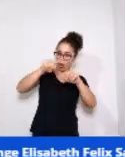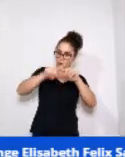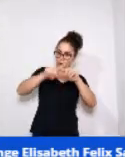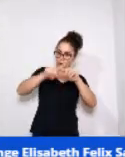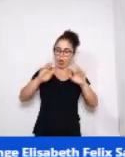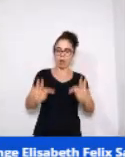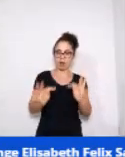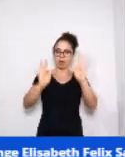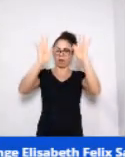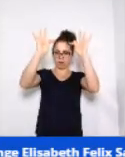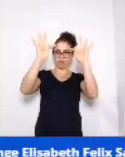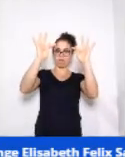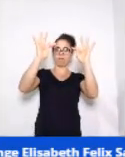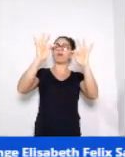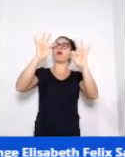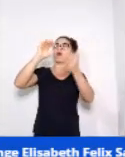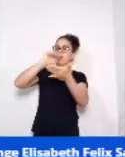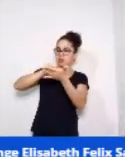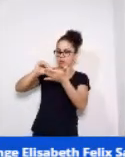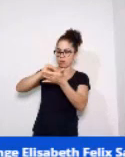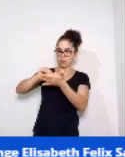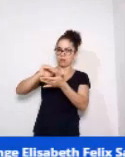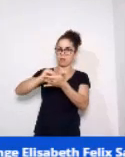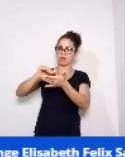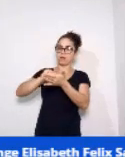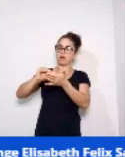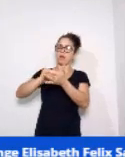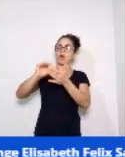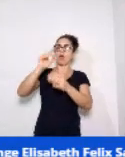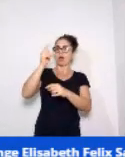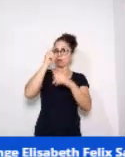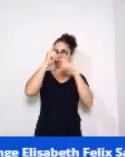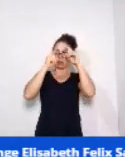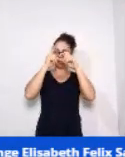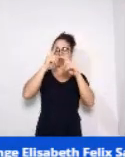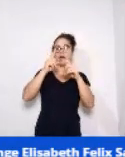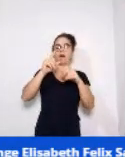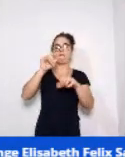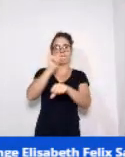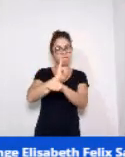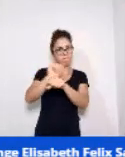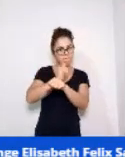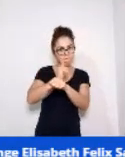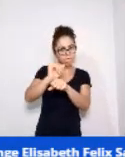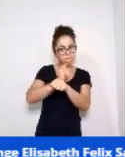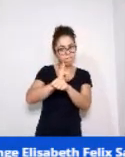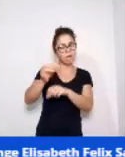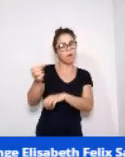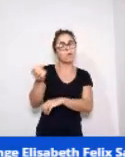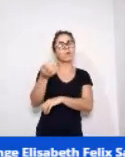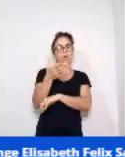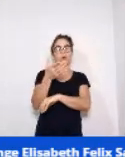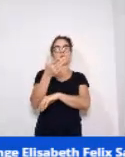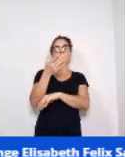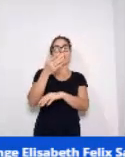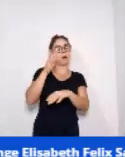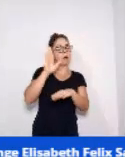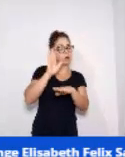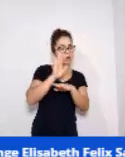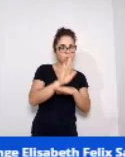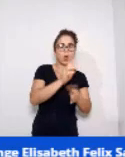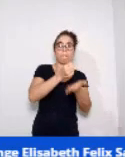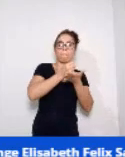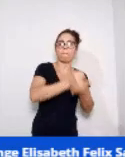criava-se novas estratégias para que pudesse atender os nossos novos alunos, bem como os nossos